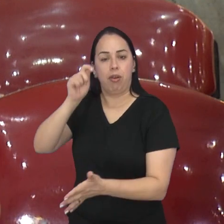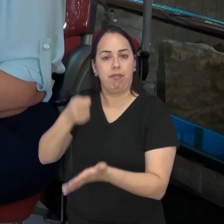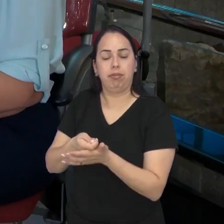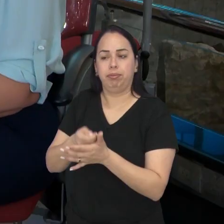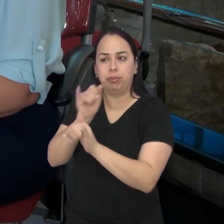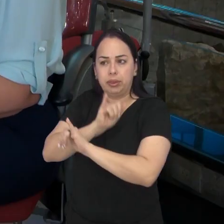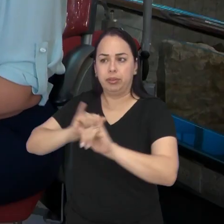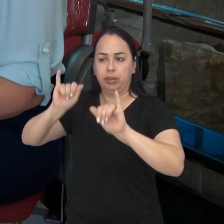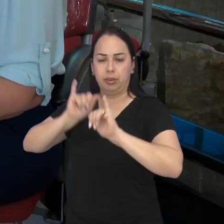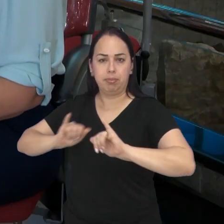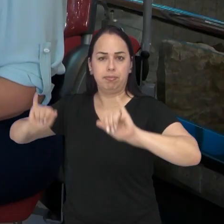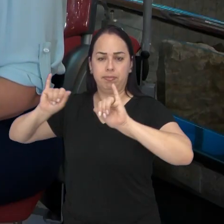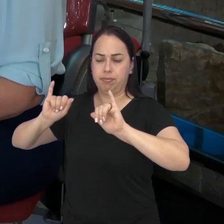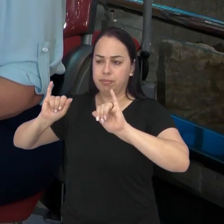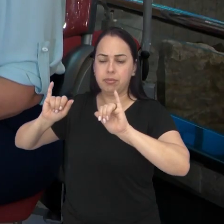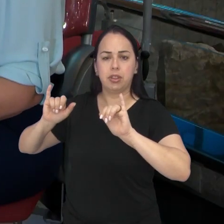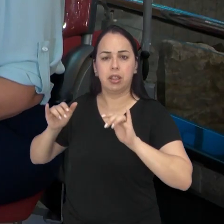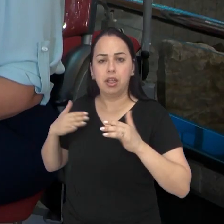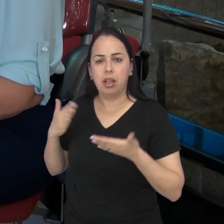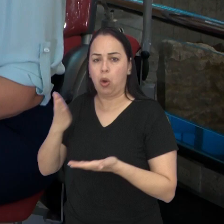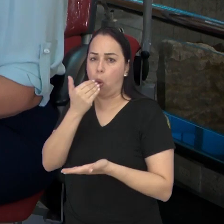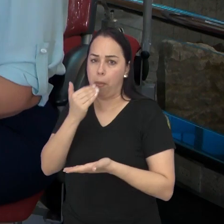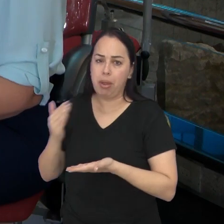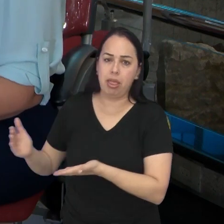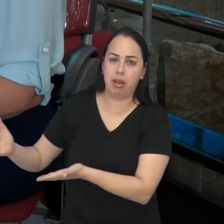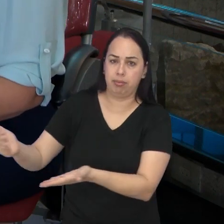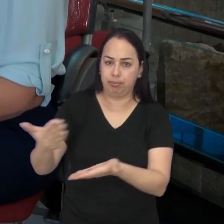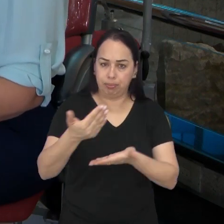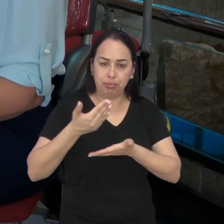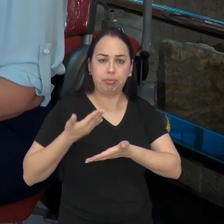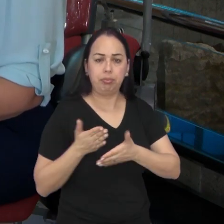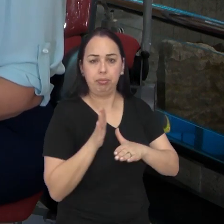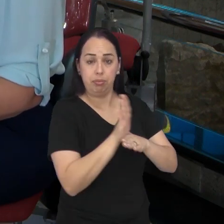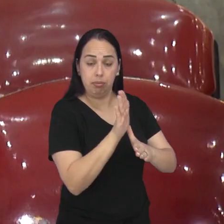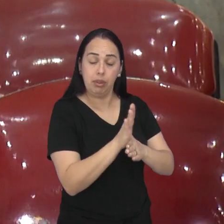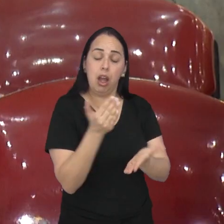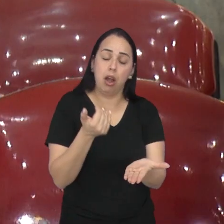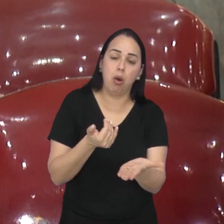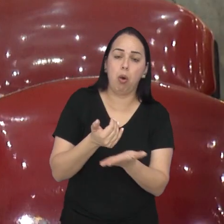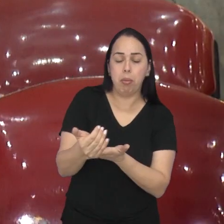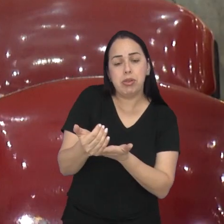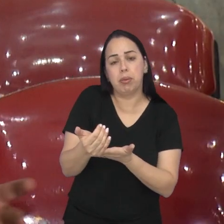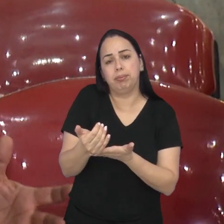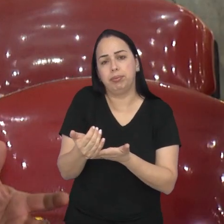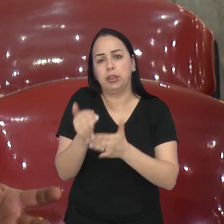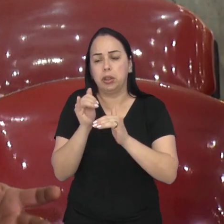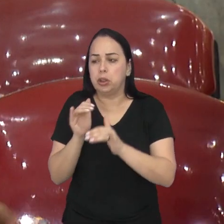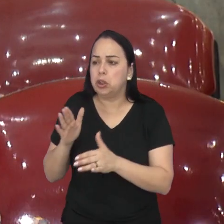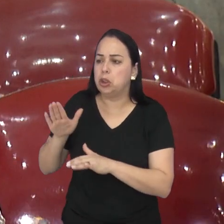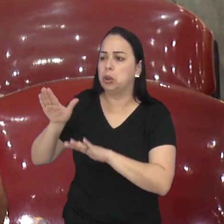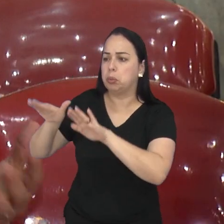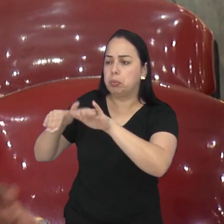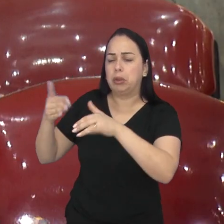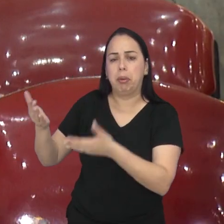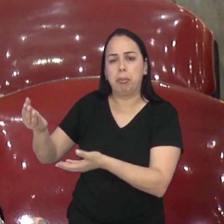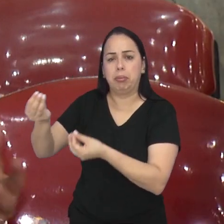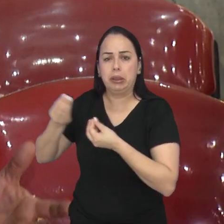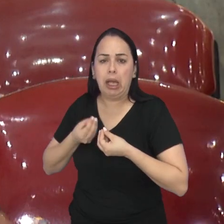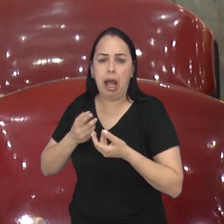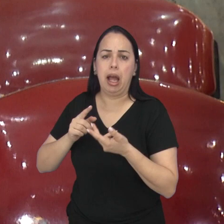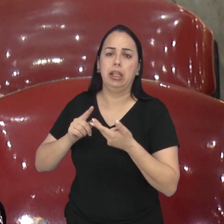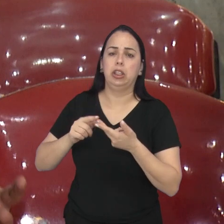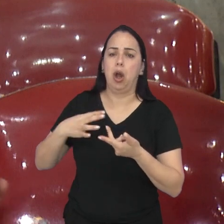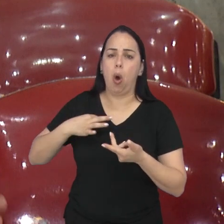de Paróquia Espírito Santo Sem Fome. Aí começamos a campanha, né, de arrecadação de alimentos, de roupas,